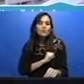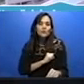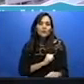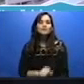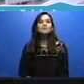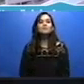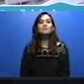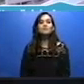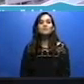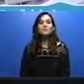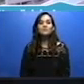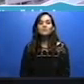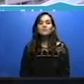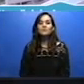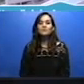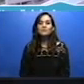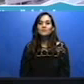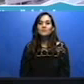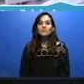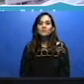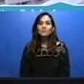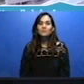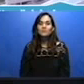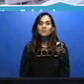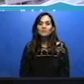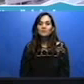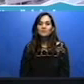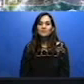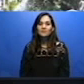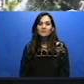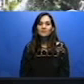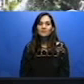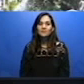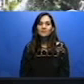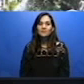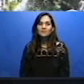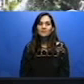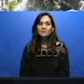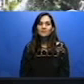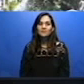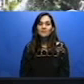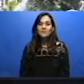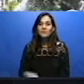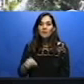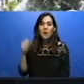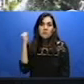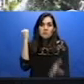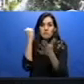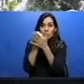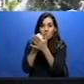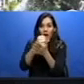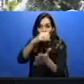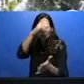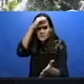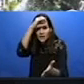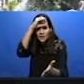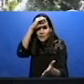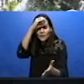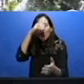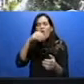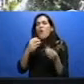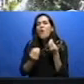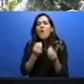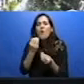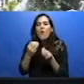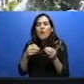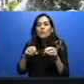médicos para ver pesquisas do Hospital de Câncer de Barretos, que é o Hospital do Amor. O Marco Zero de Barretos, né, onde Barretos surgiu, se alguém